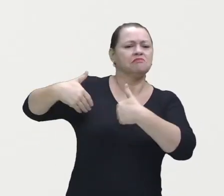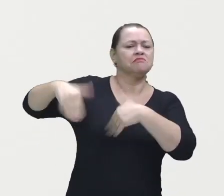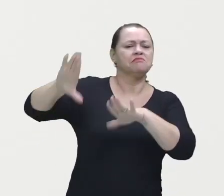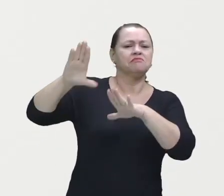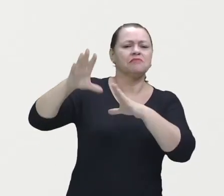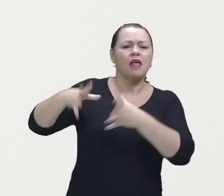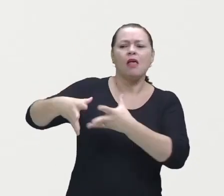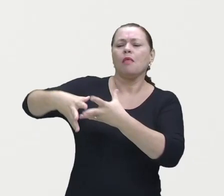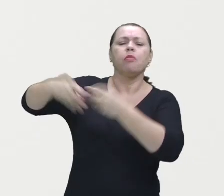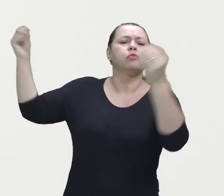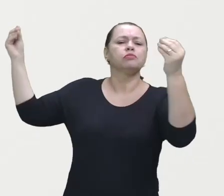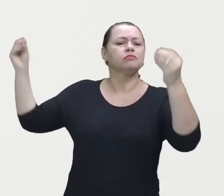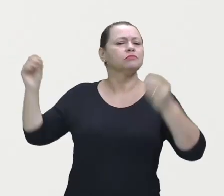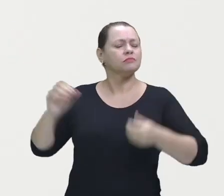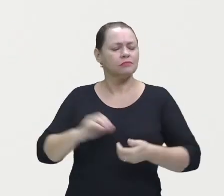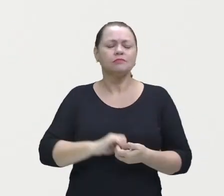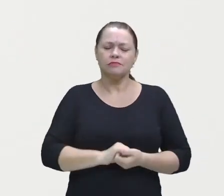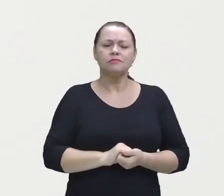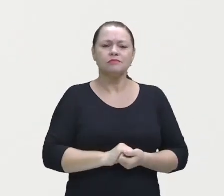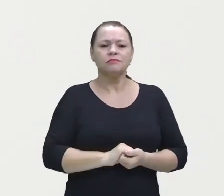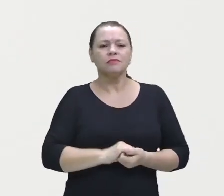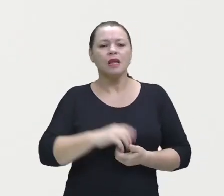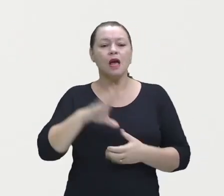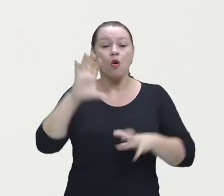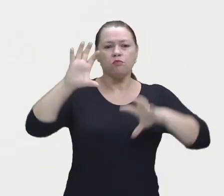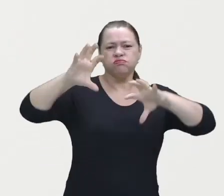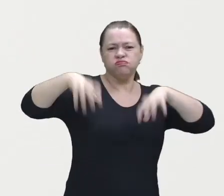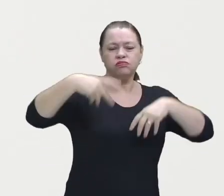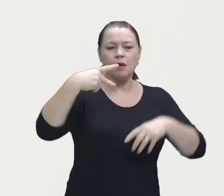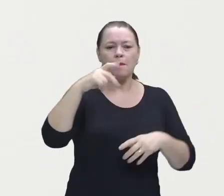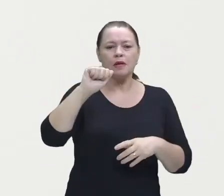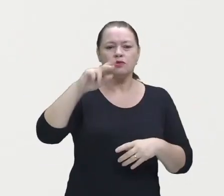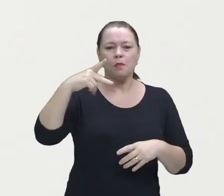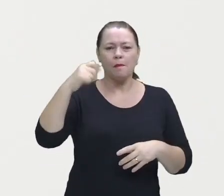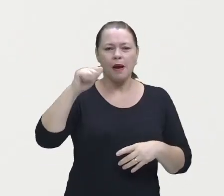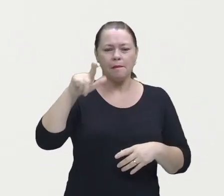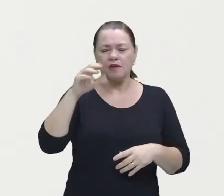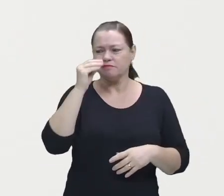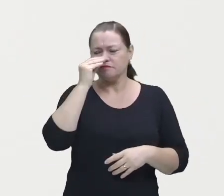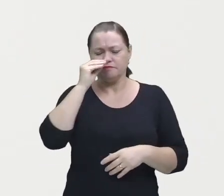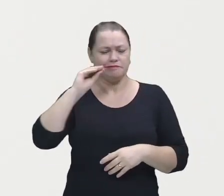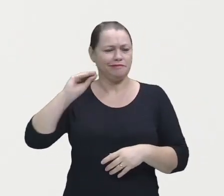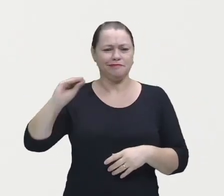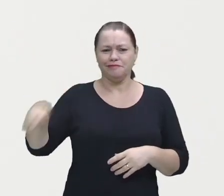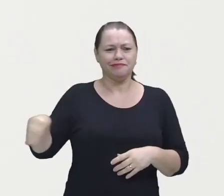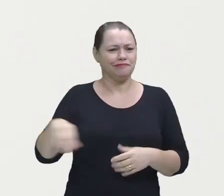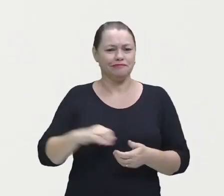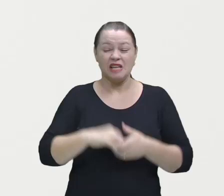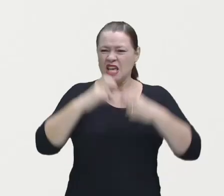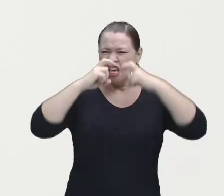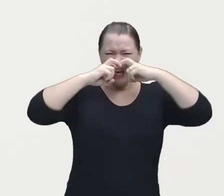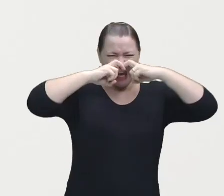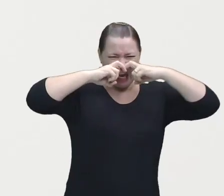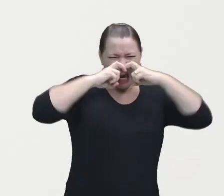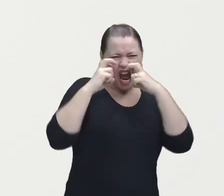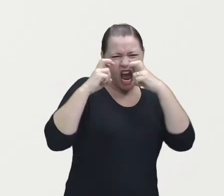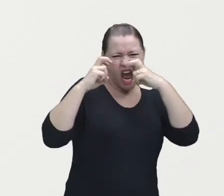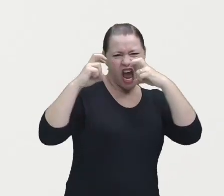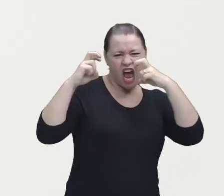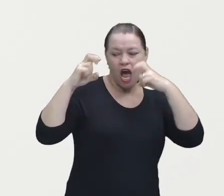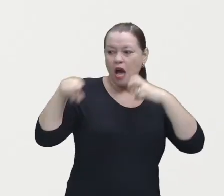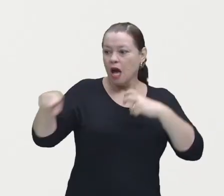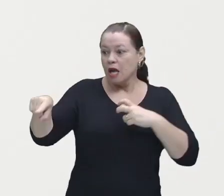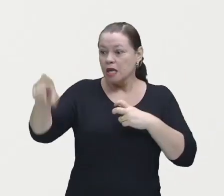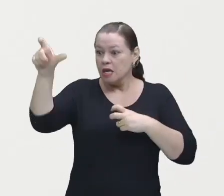faço ele desaparecer. O bicho papão comigo não tem vez não. Grito bem alto e ele